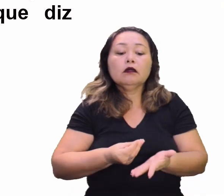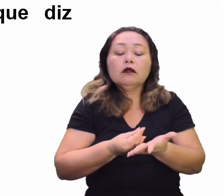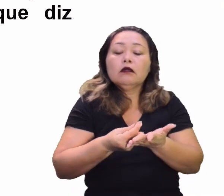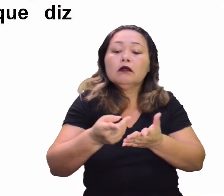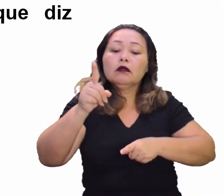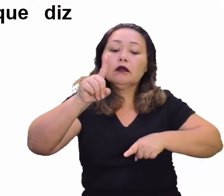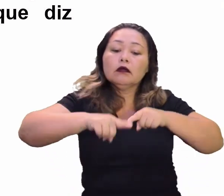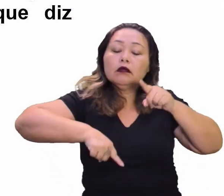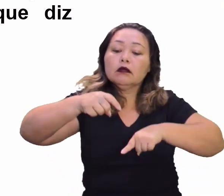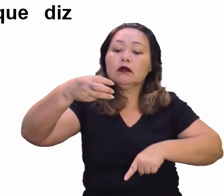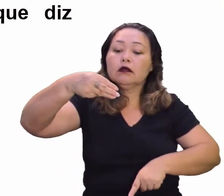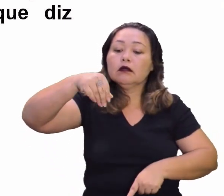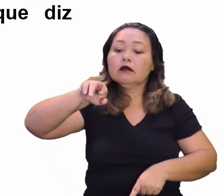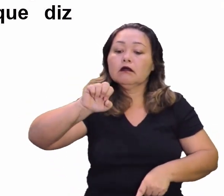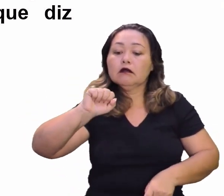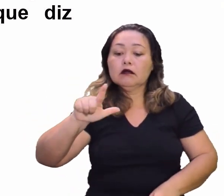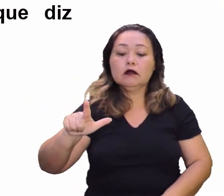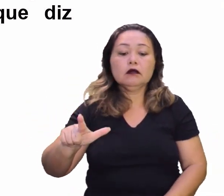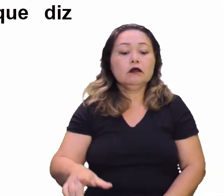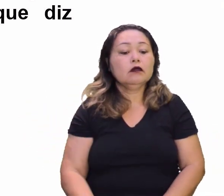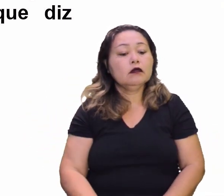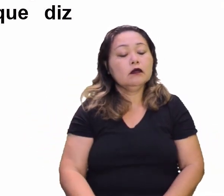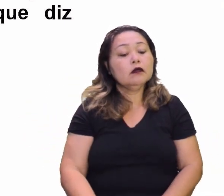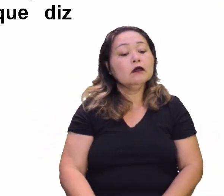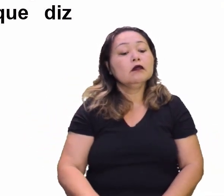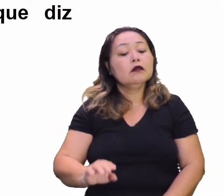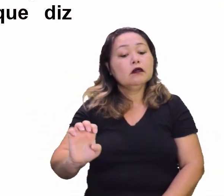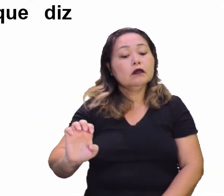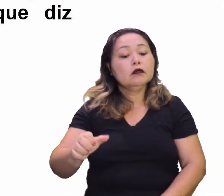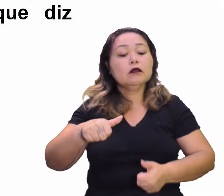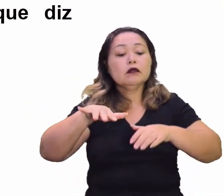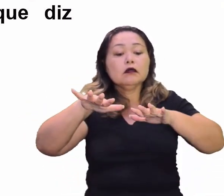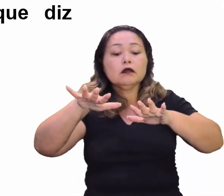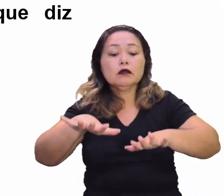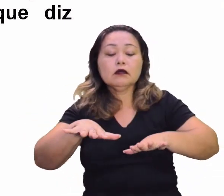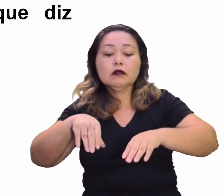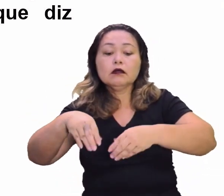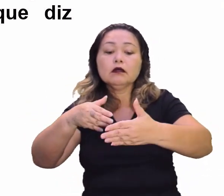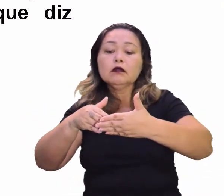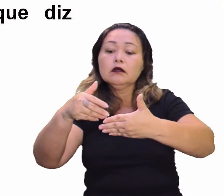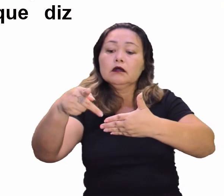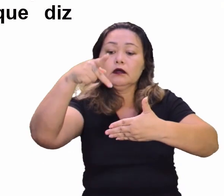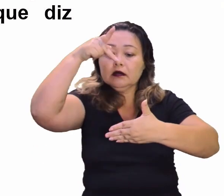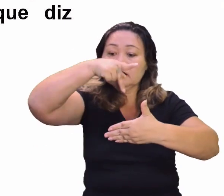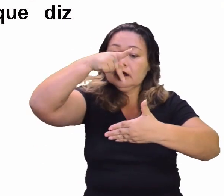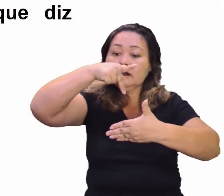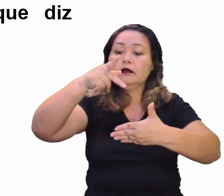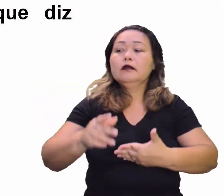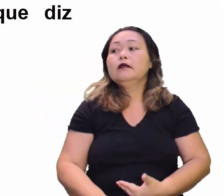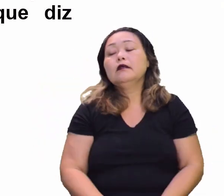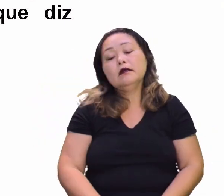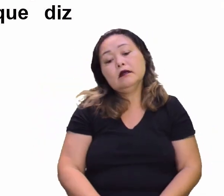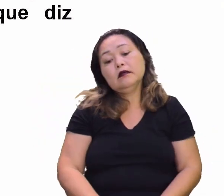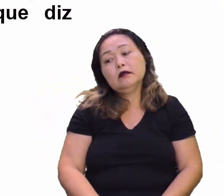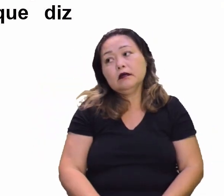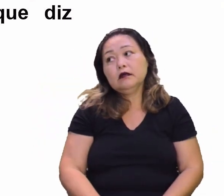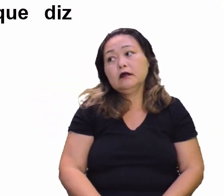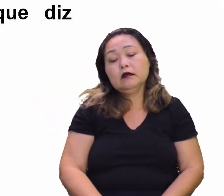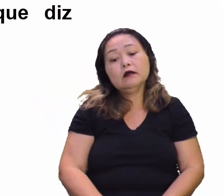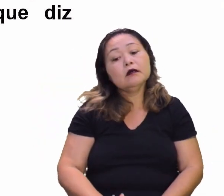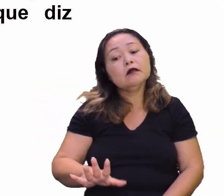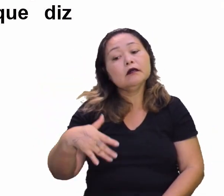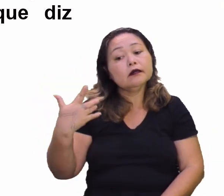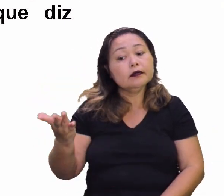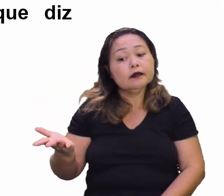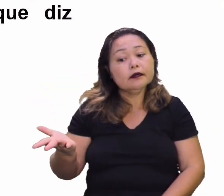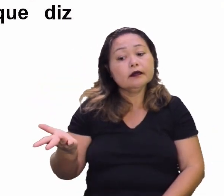D. Escoamento de sua produção mineral. E aí, ocupar a fronteira com o Peru. Bem,